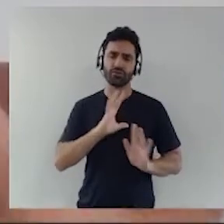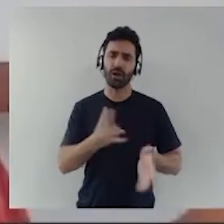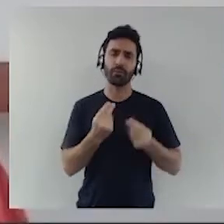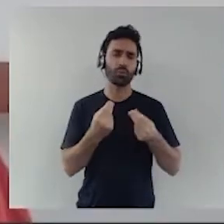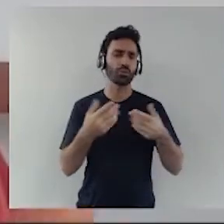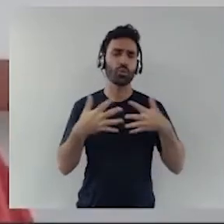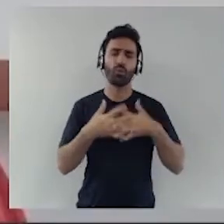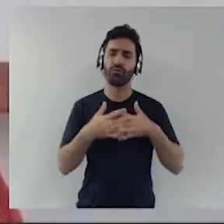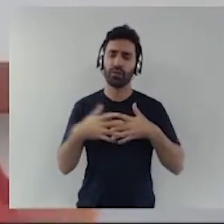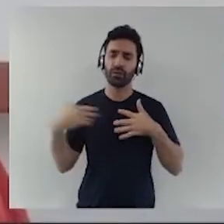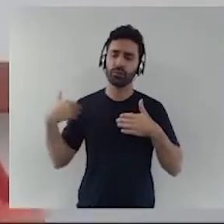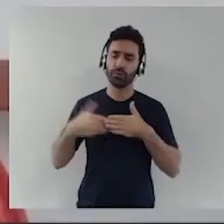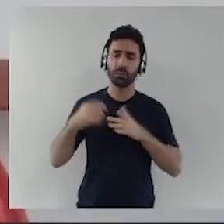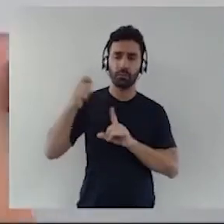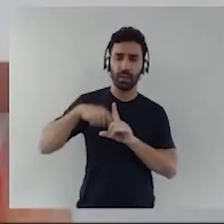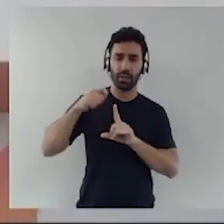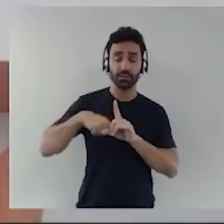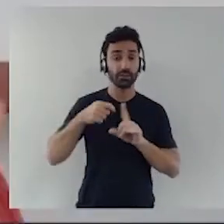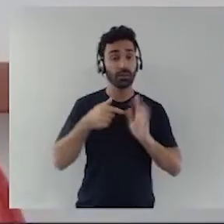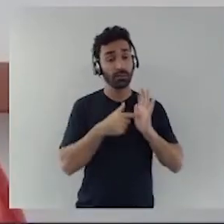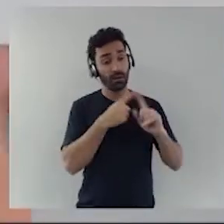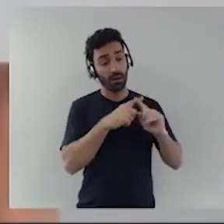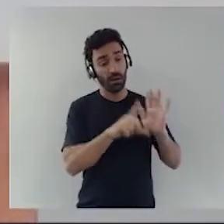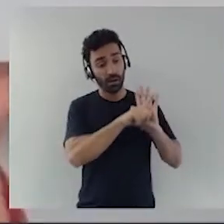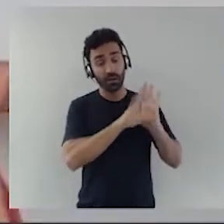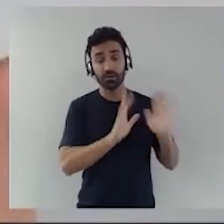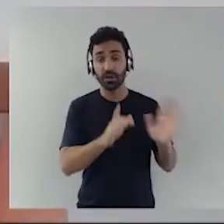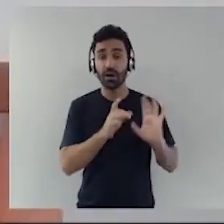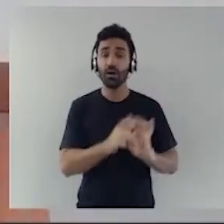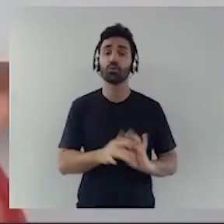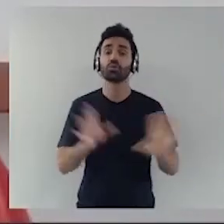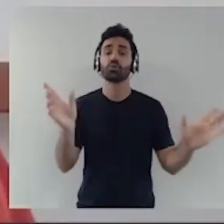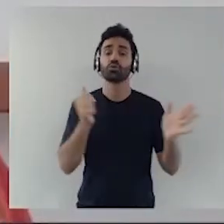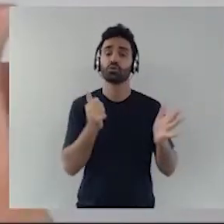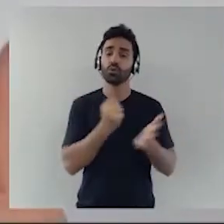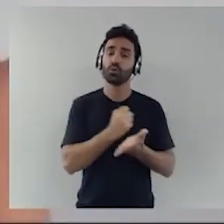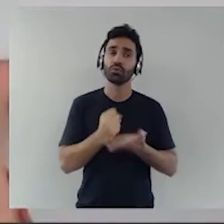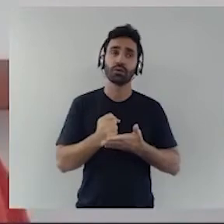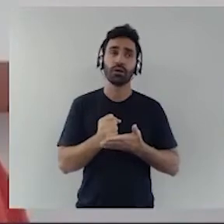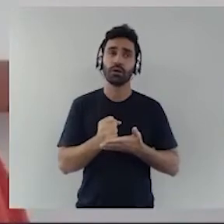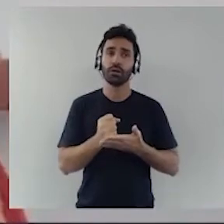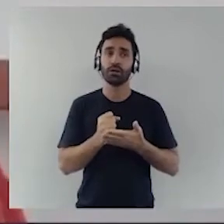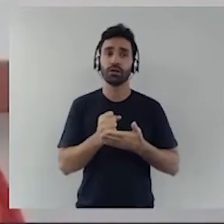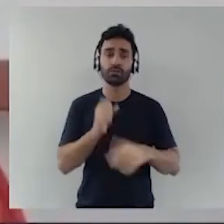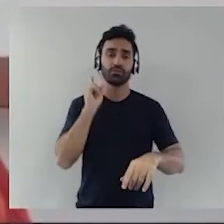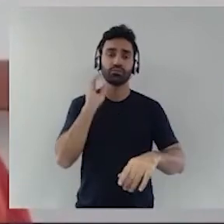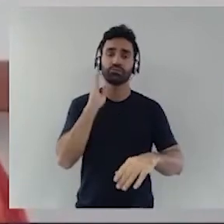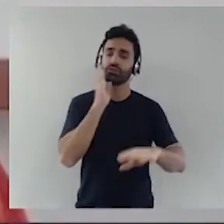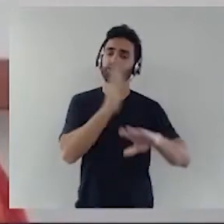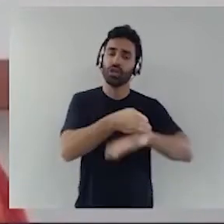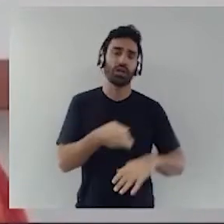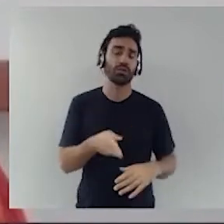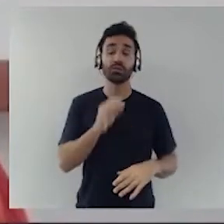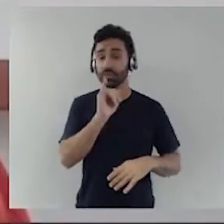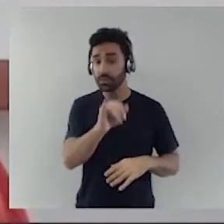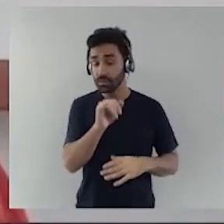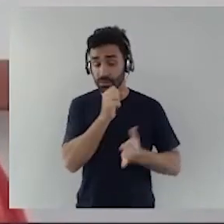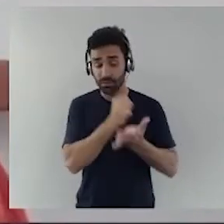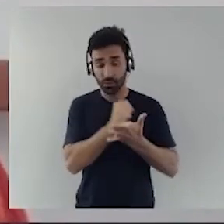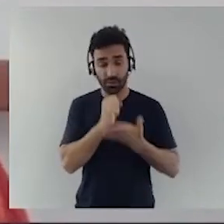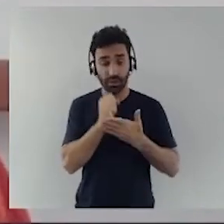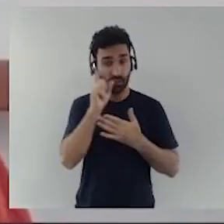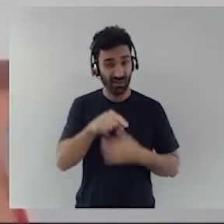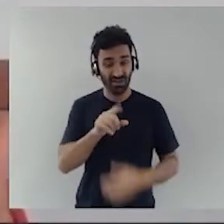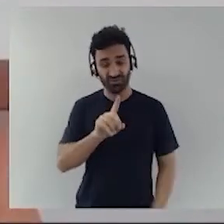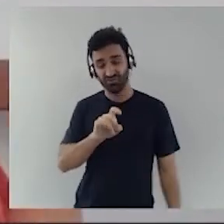apesar de a legislação ter autorizado a contratação direta se a hipótese ela é de contratação direta